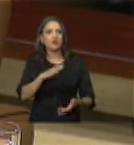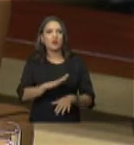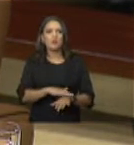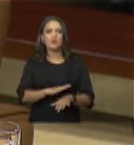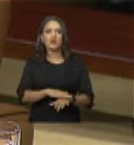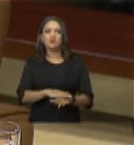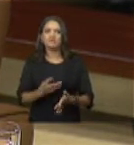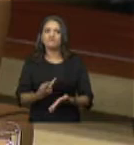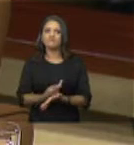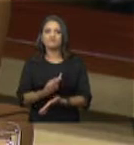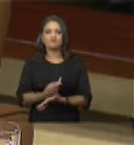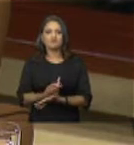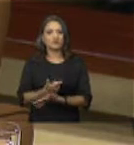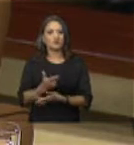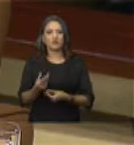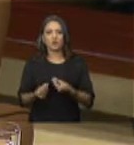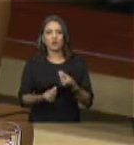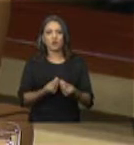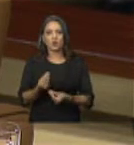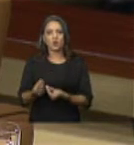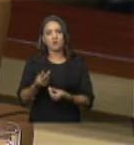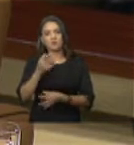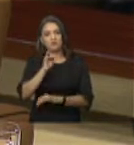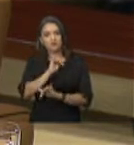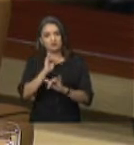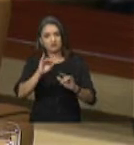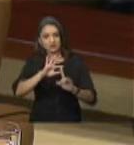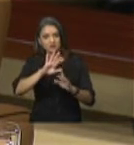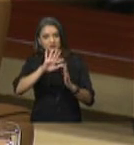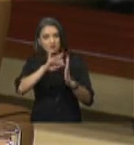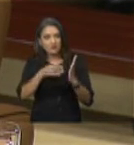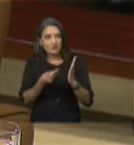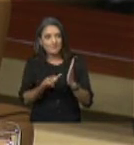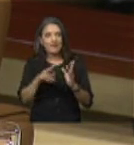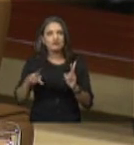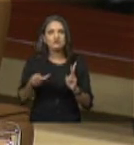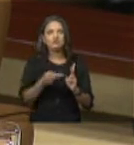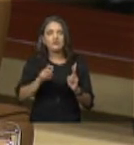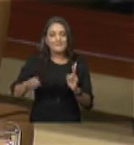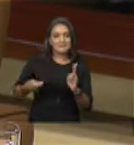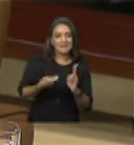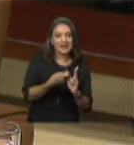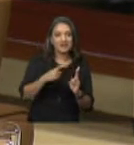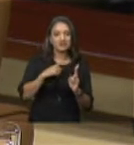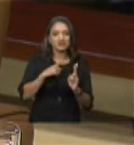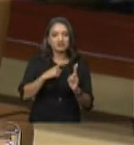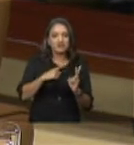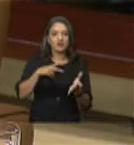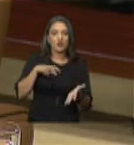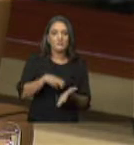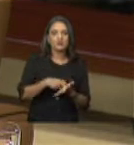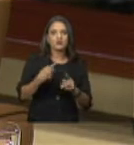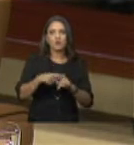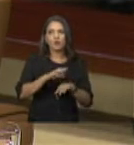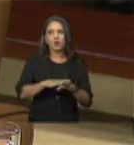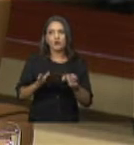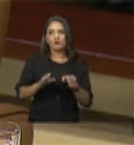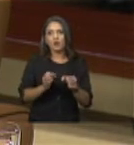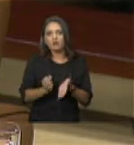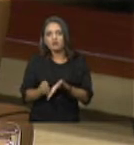possível sancionar a parte pelo ultrapassar daquele lápis temporal portanto